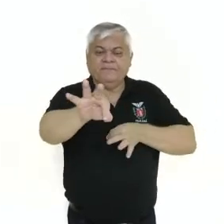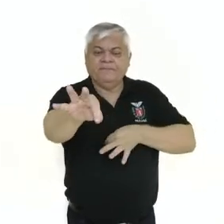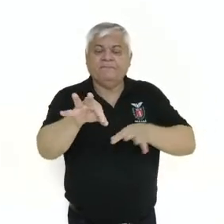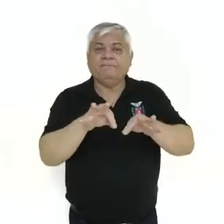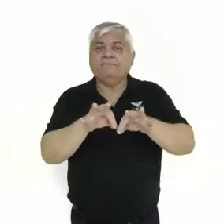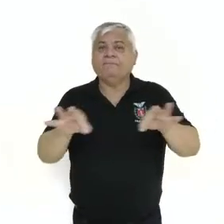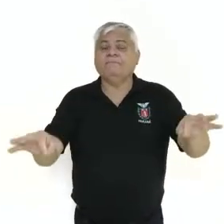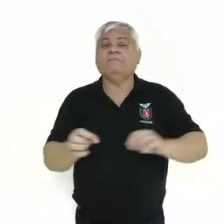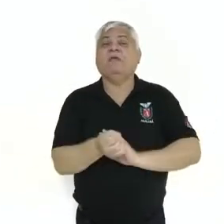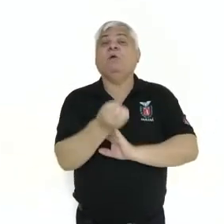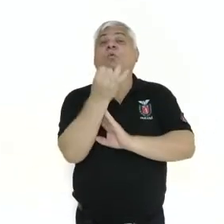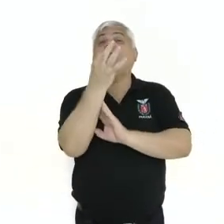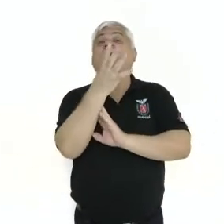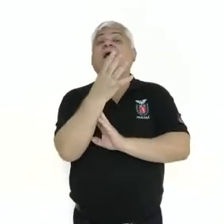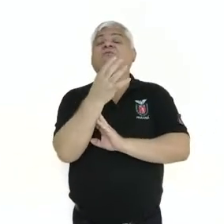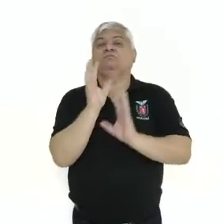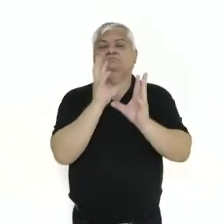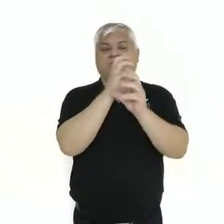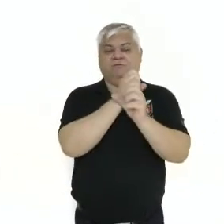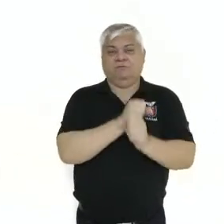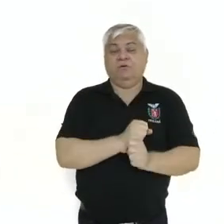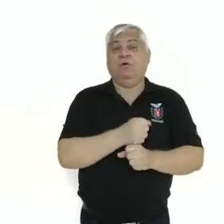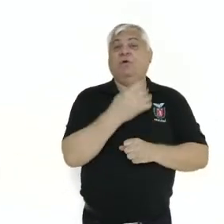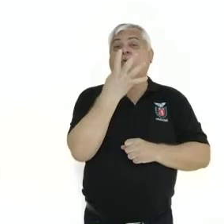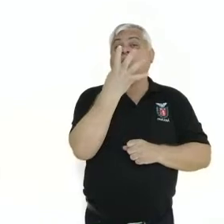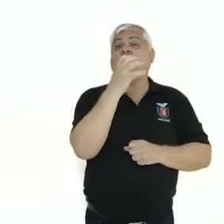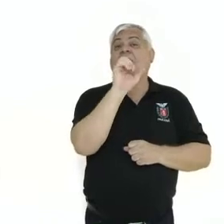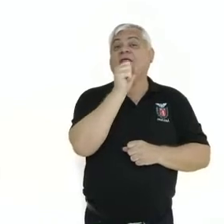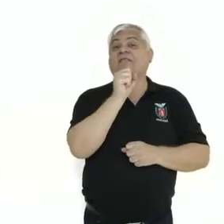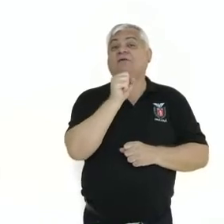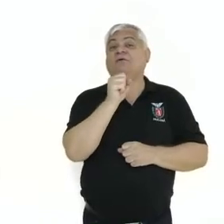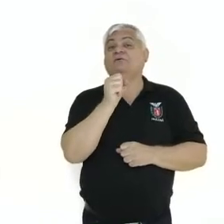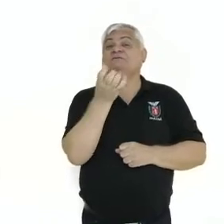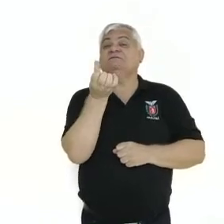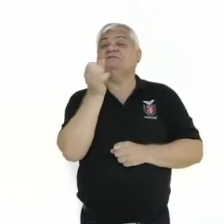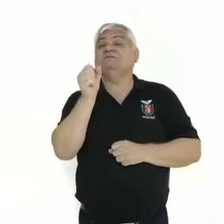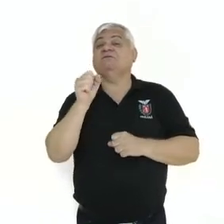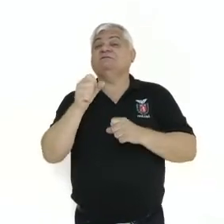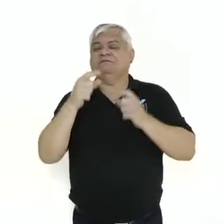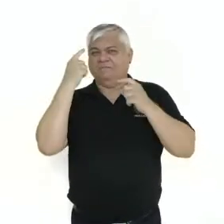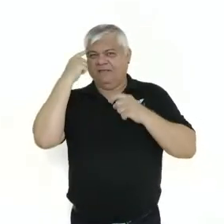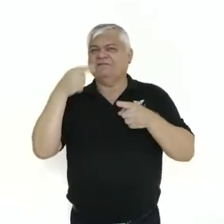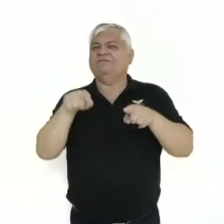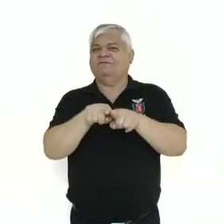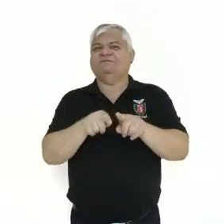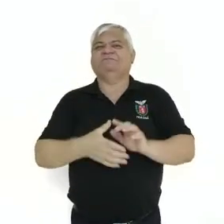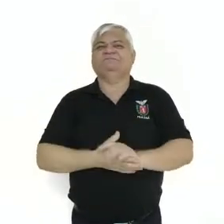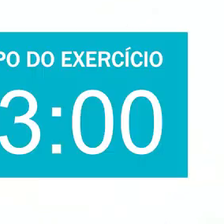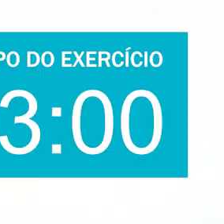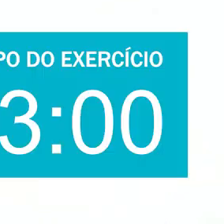pronta mede 48 por 68 centímetros? Pensa aí que eu já volto.